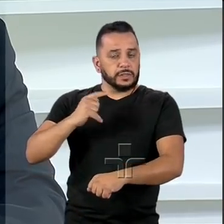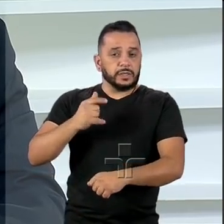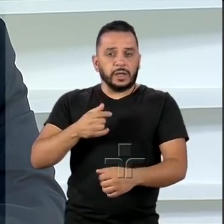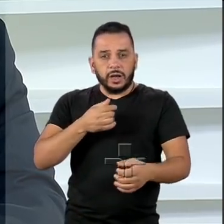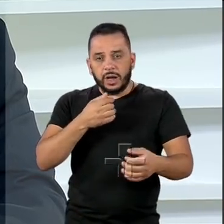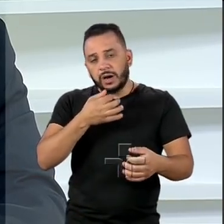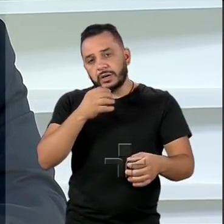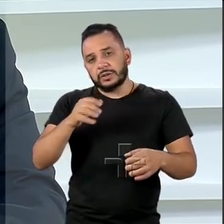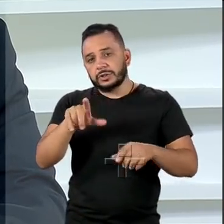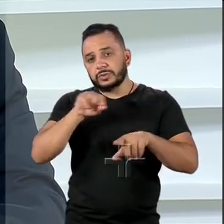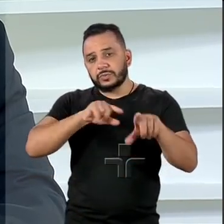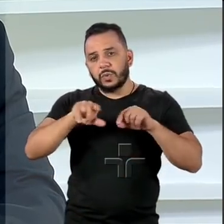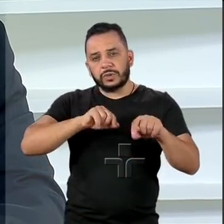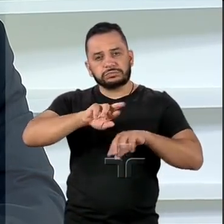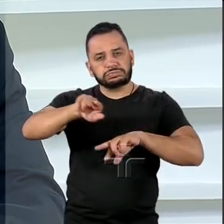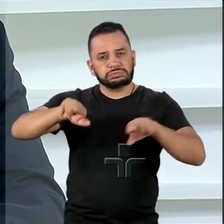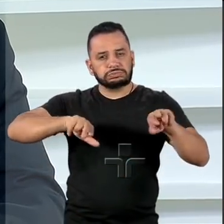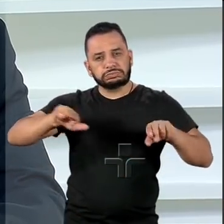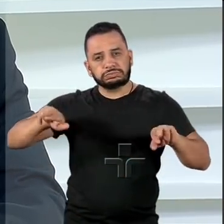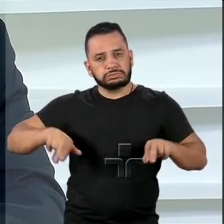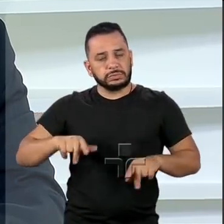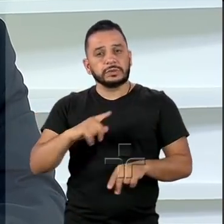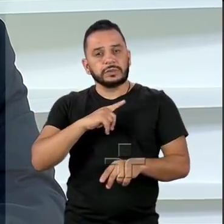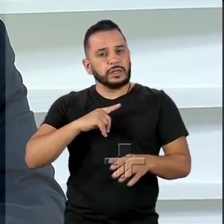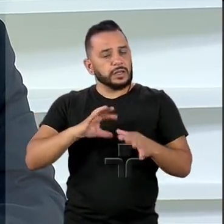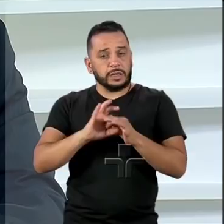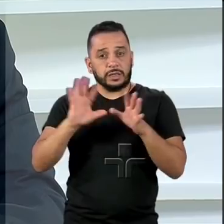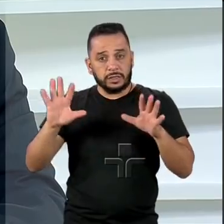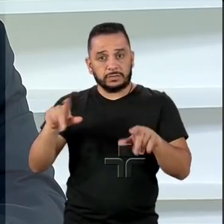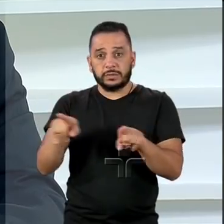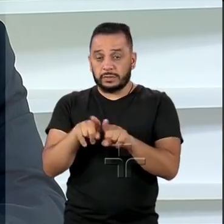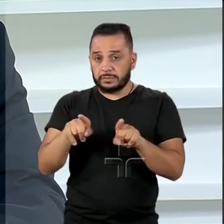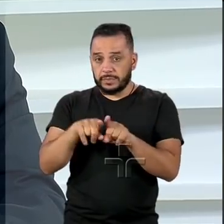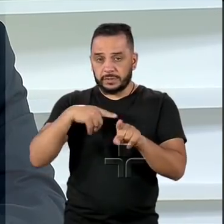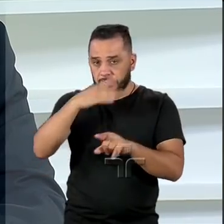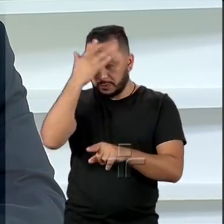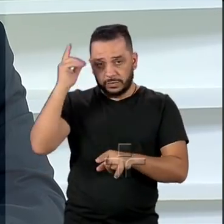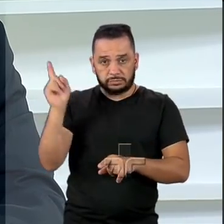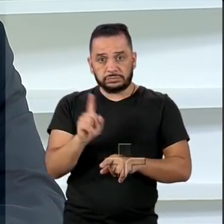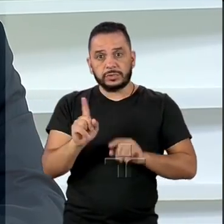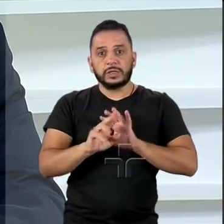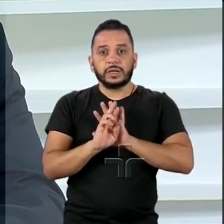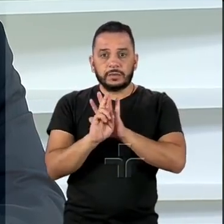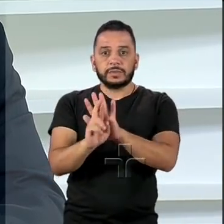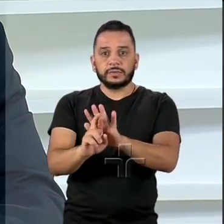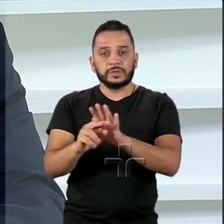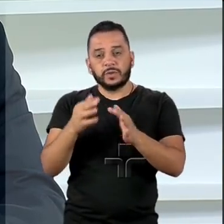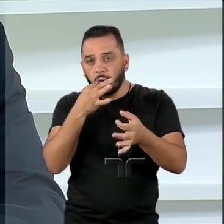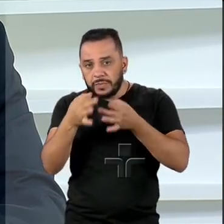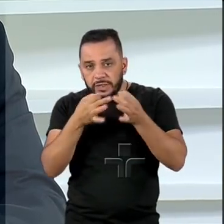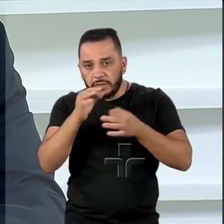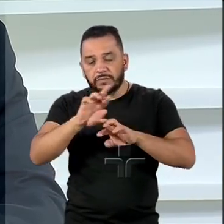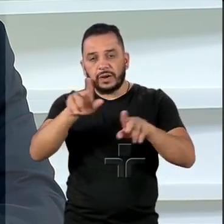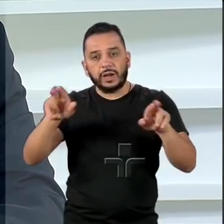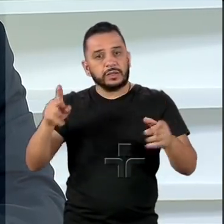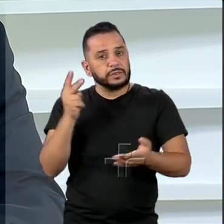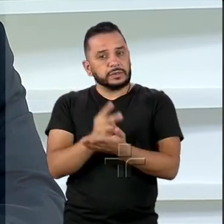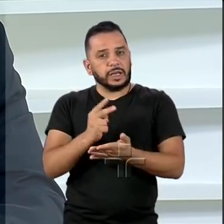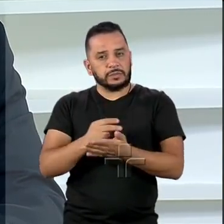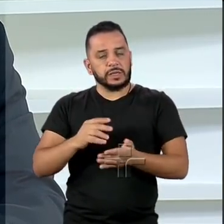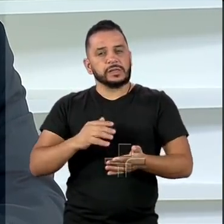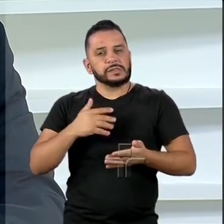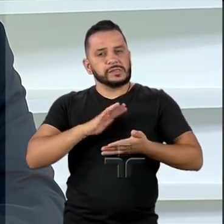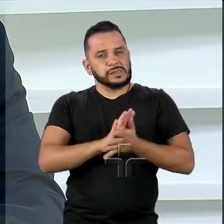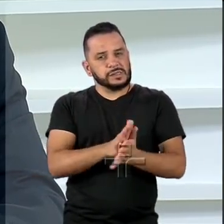dos principais órgãos de informação do país e personalidades representativas de diferentes opiniões, sem discriminação